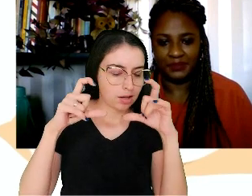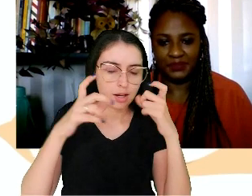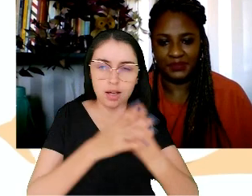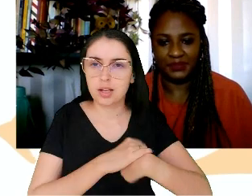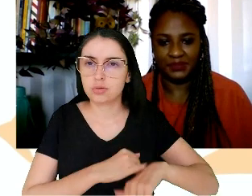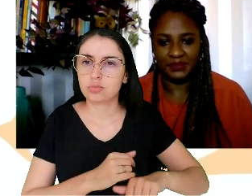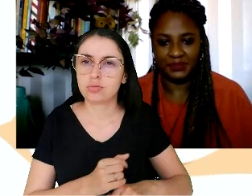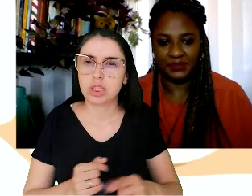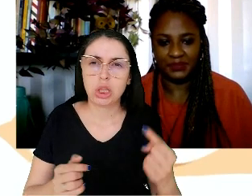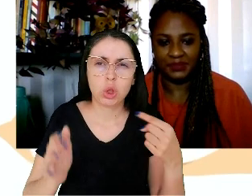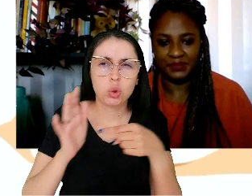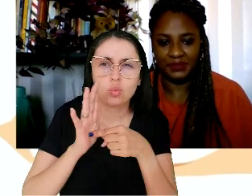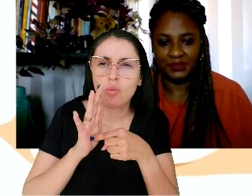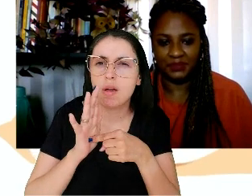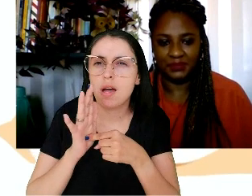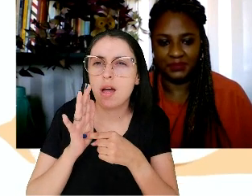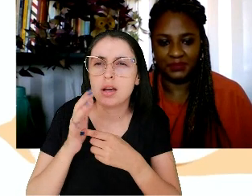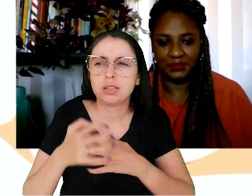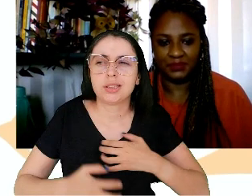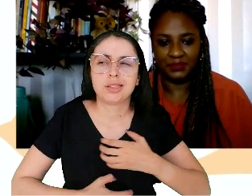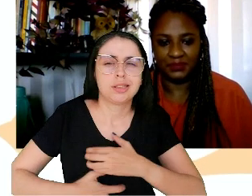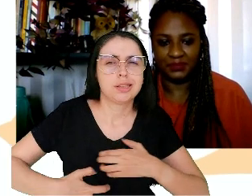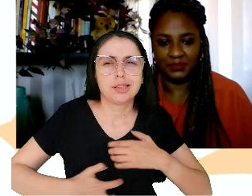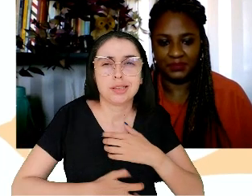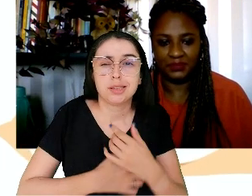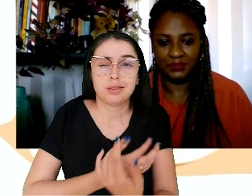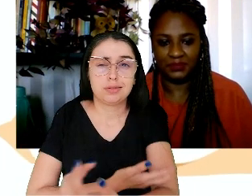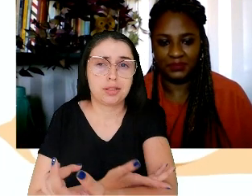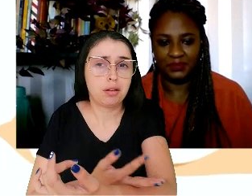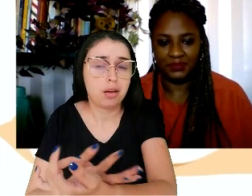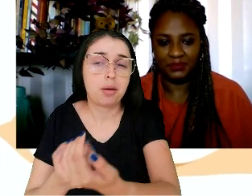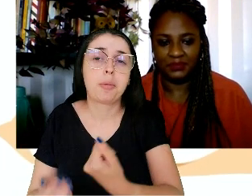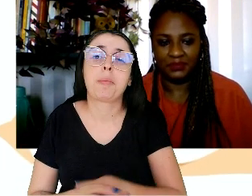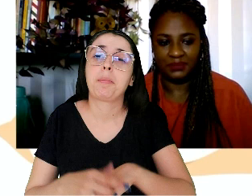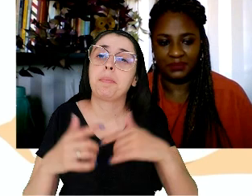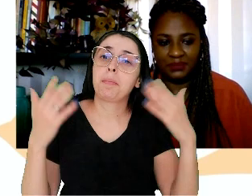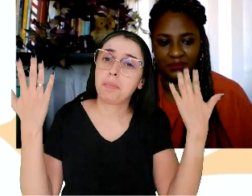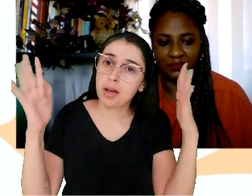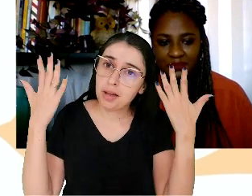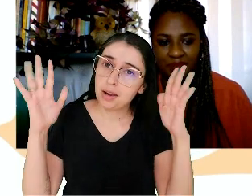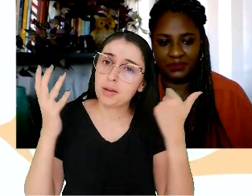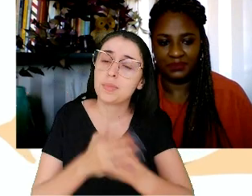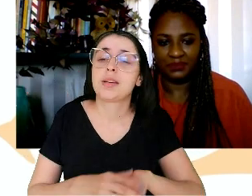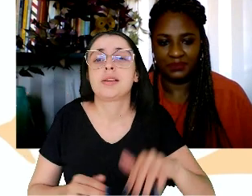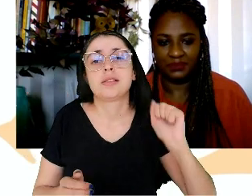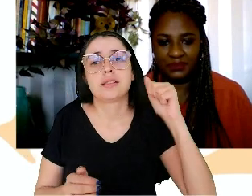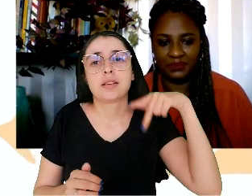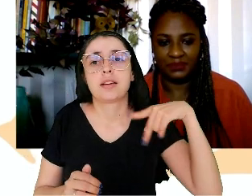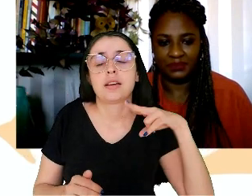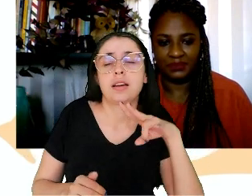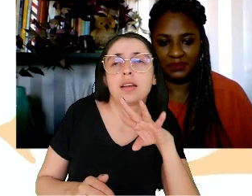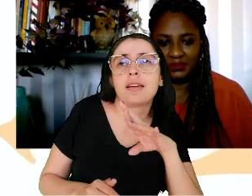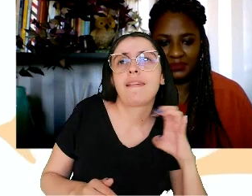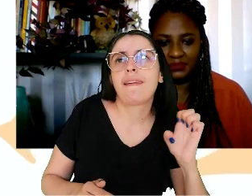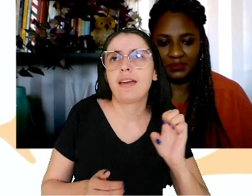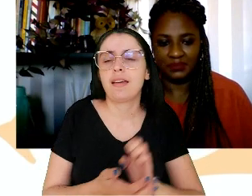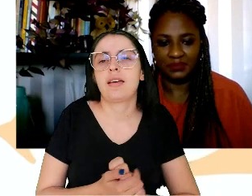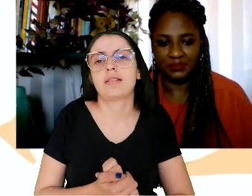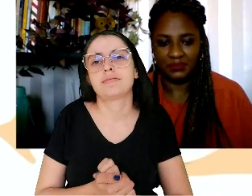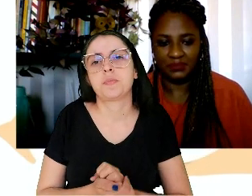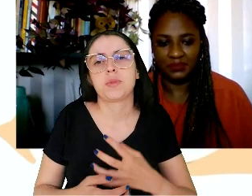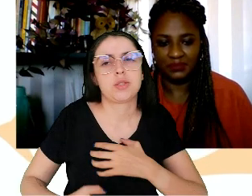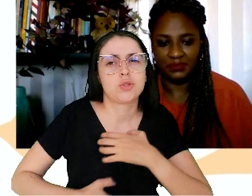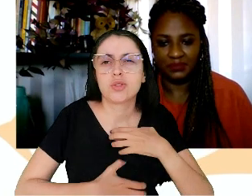fotográfico que tocou, emocionou a todos aqui. Parabéns, André Arruda, por ter trazido